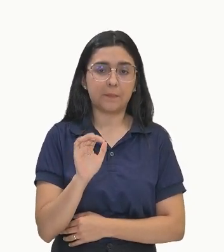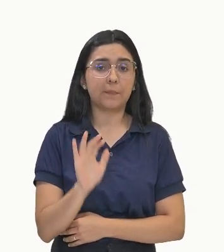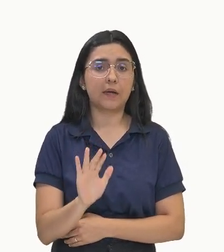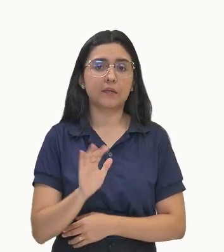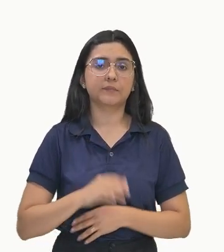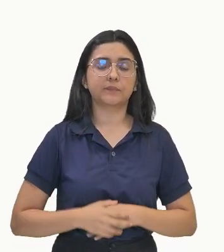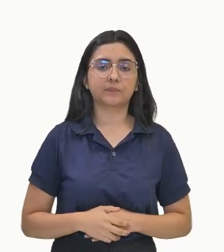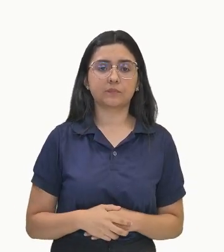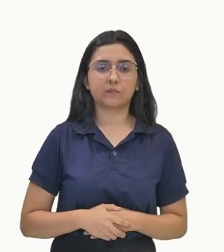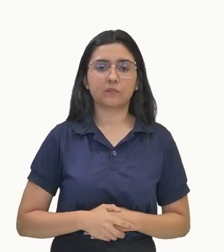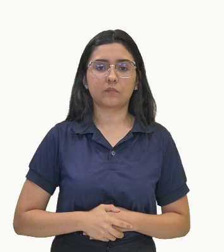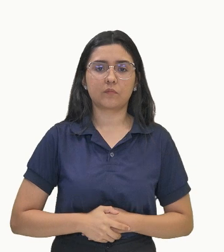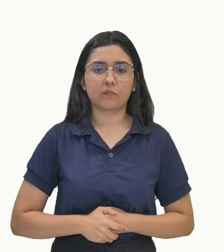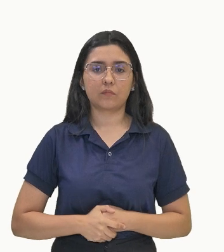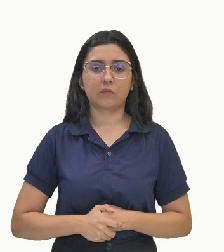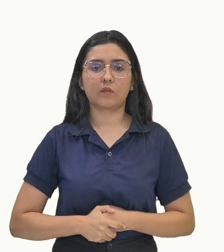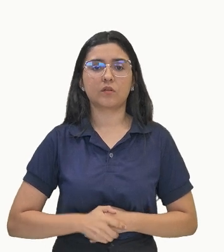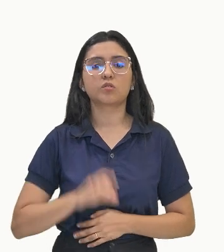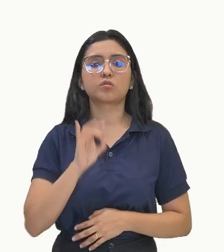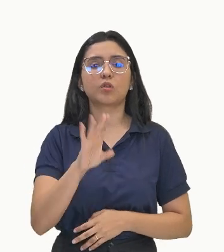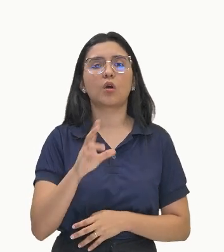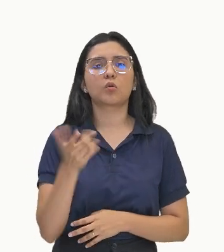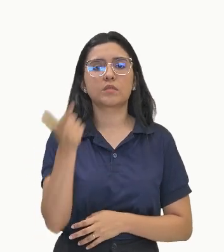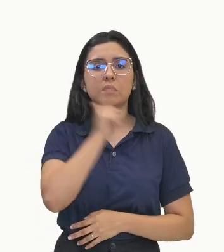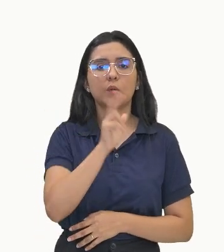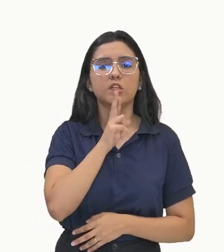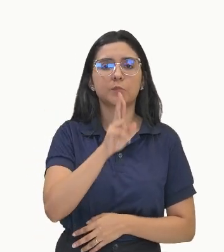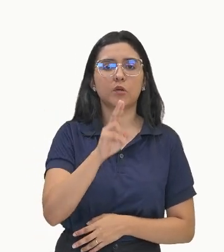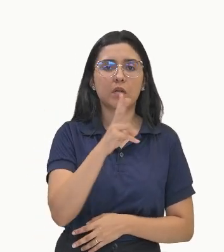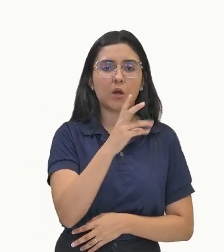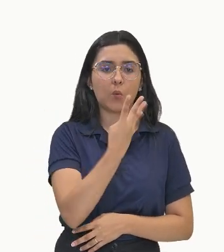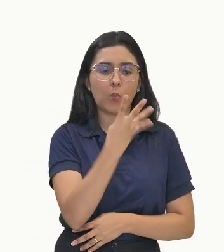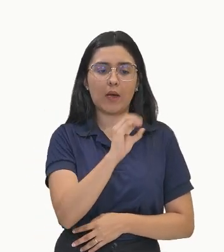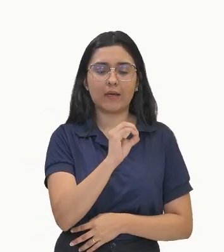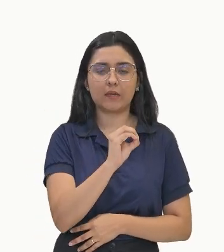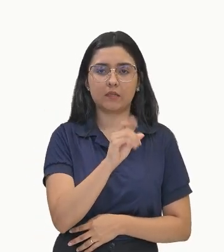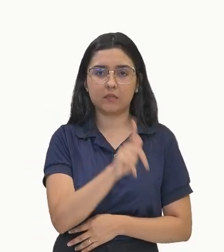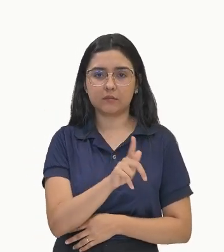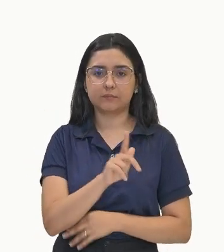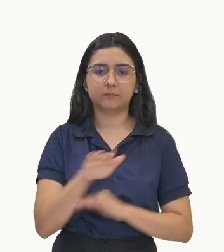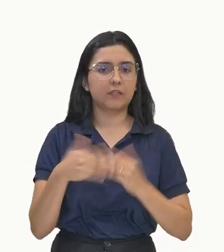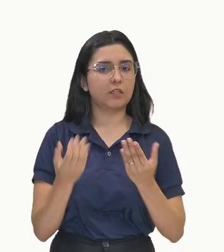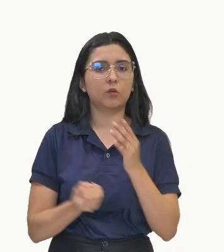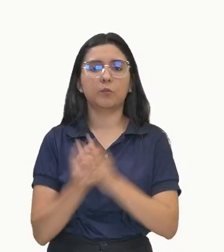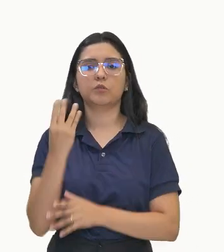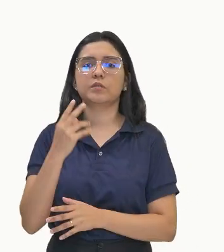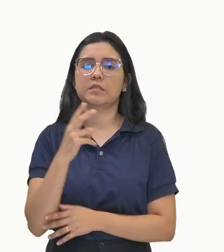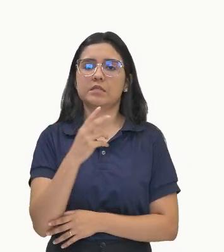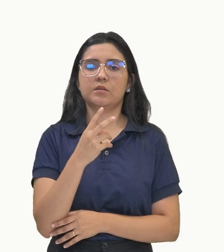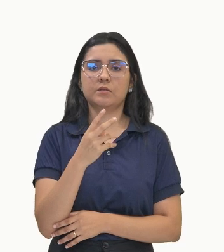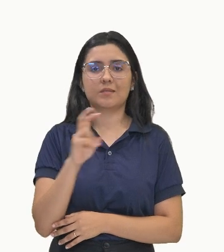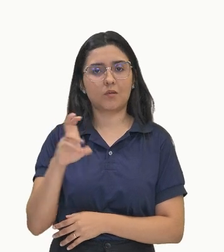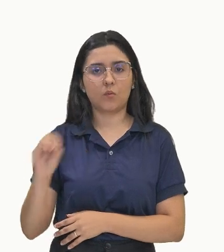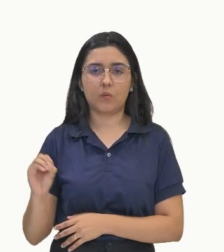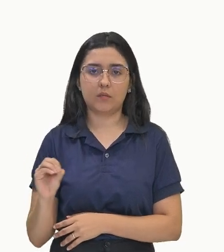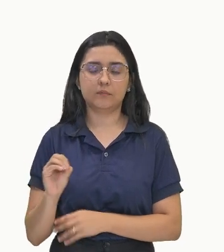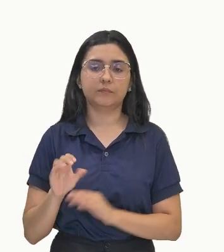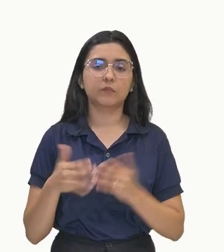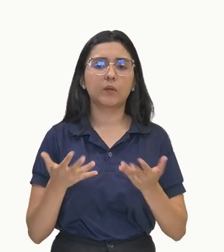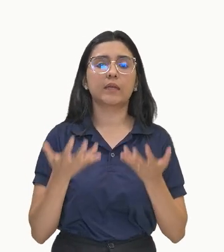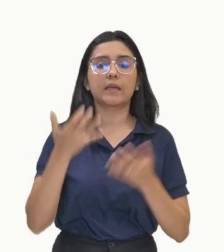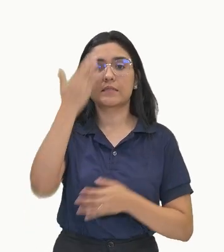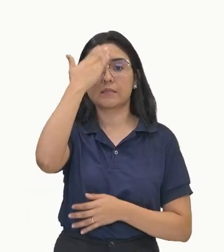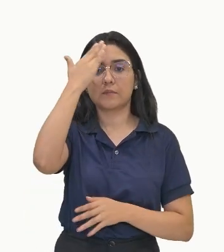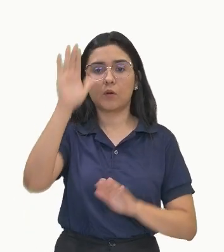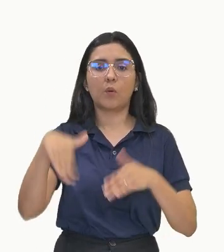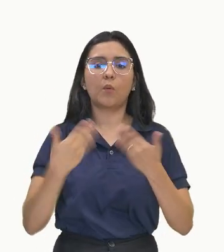Mas apenas 40 foram obtidas. Então, não formou as 50, formou 40. Aí ele quer saber qual